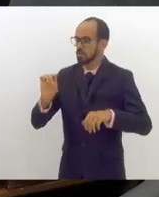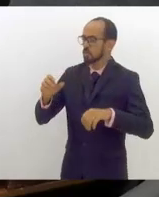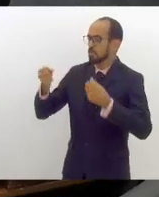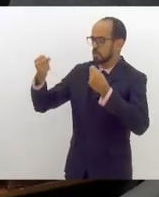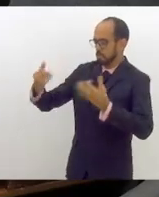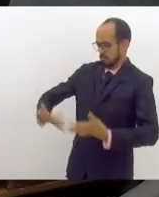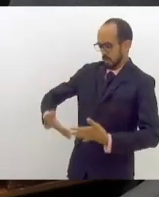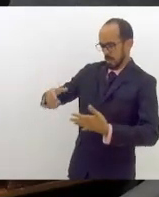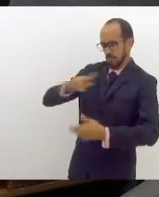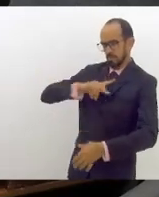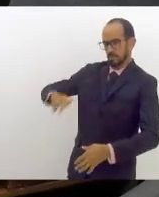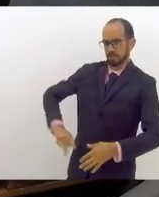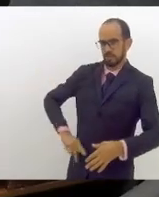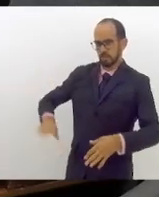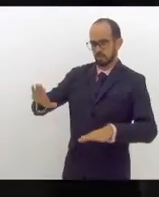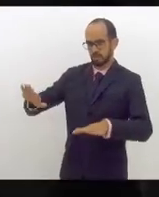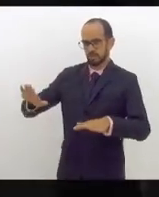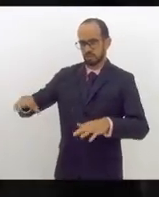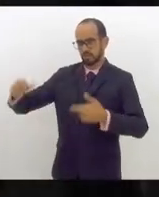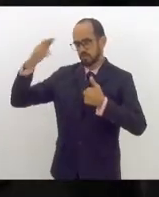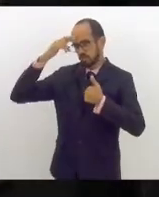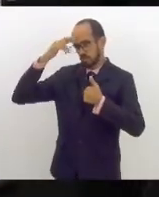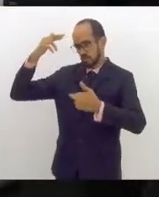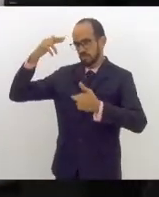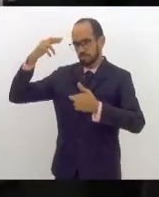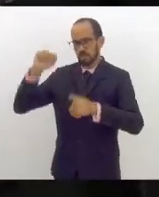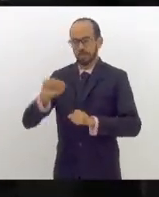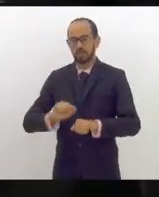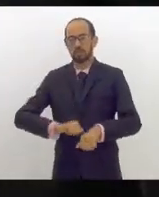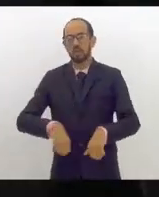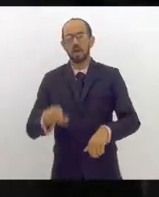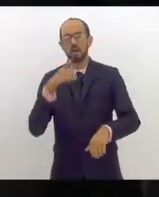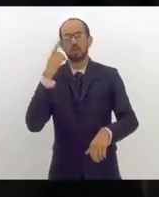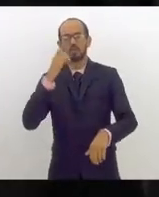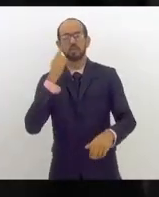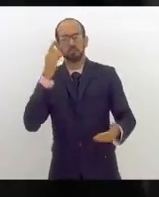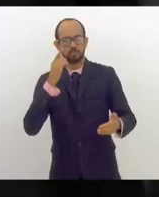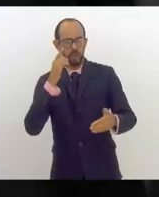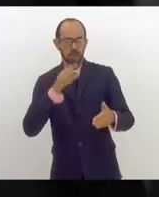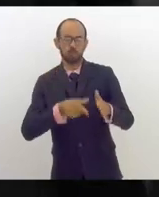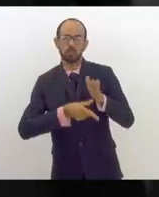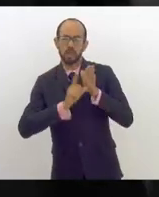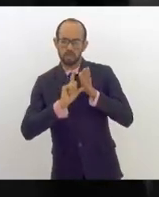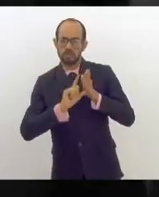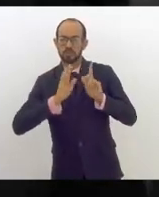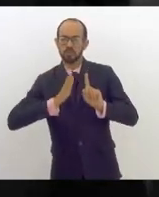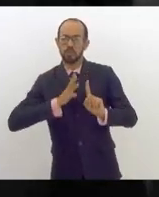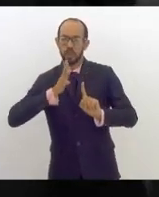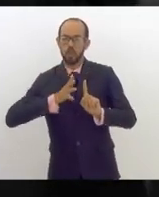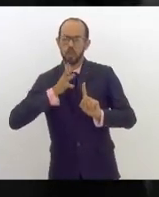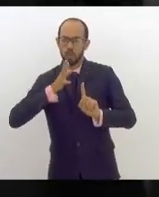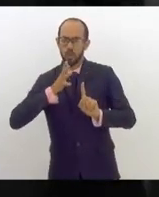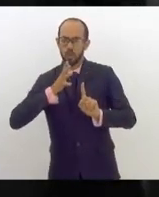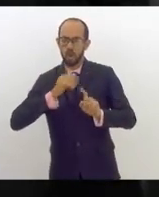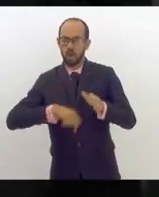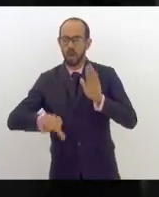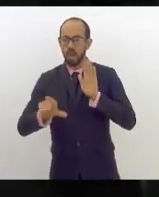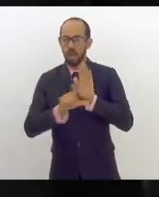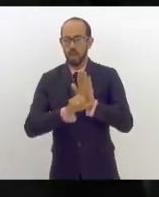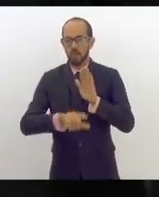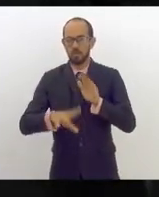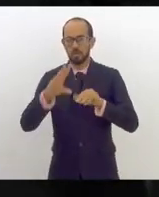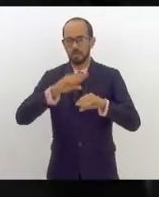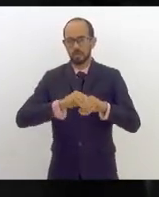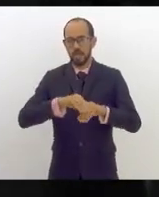na verdade com todo respeito ao Deputado pimentecedeu ali é complementar o 94